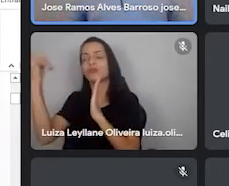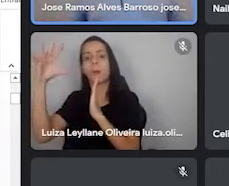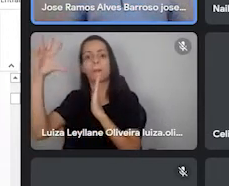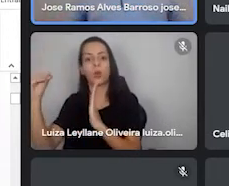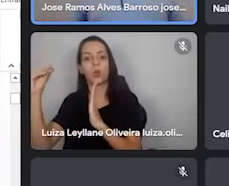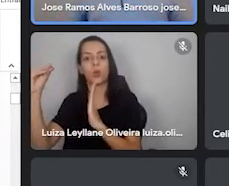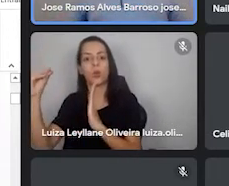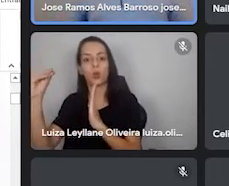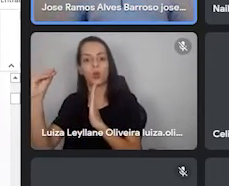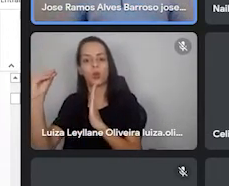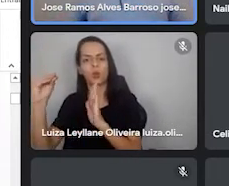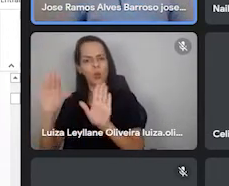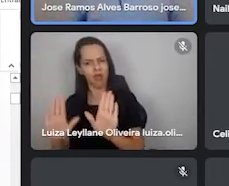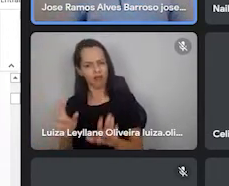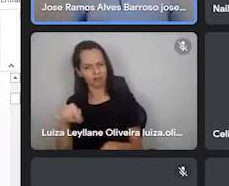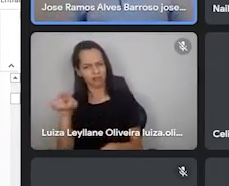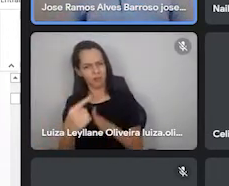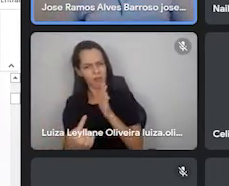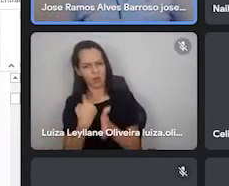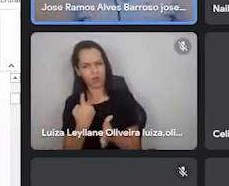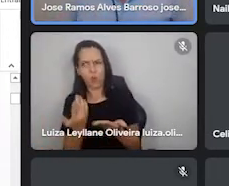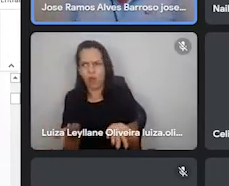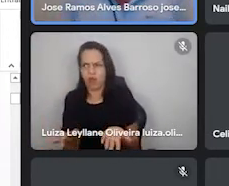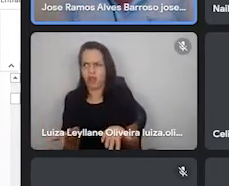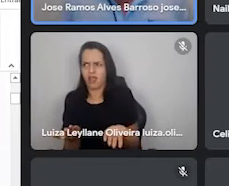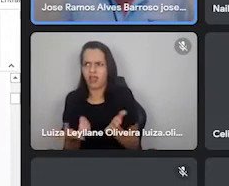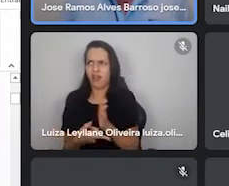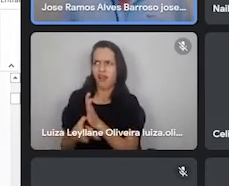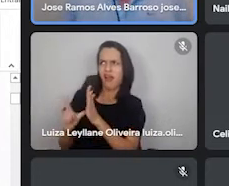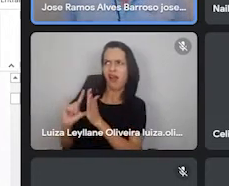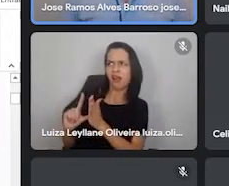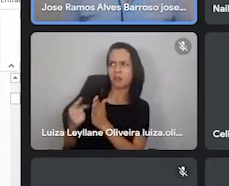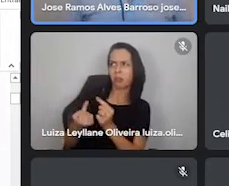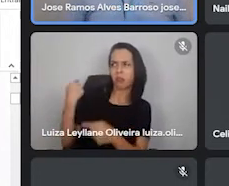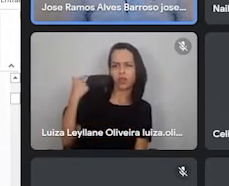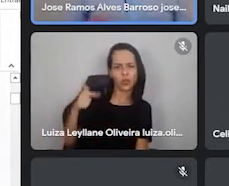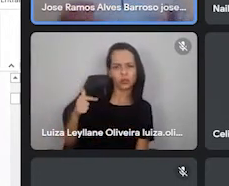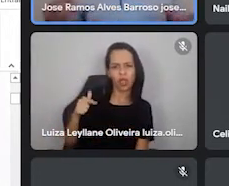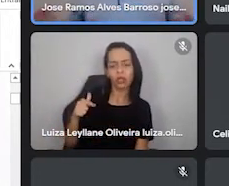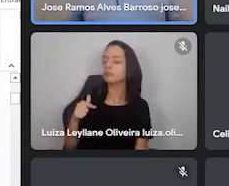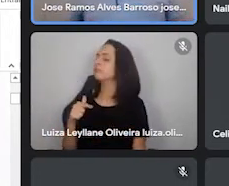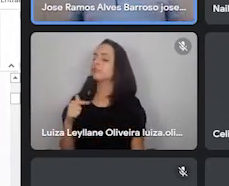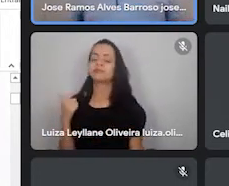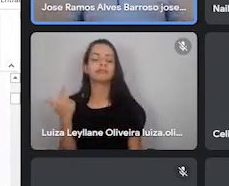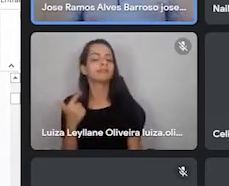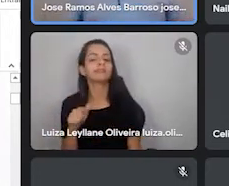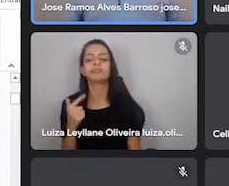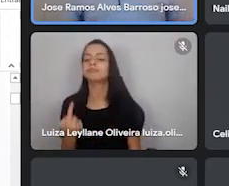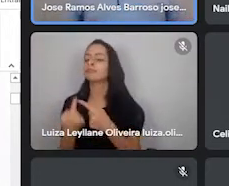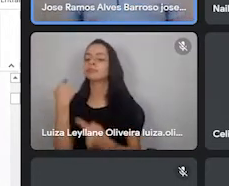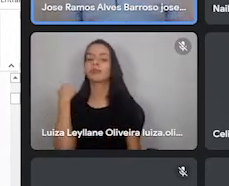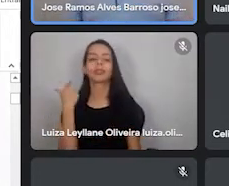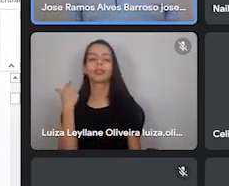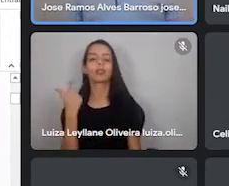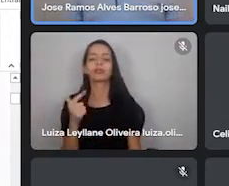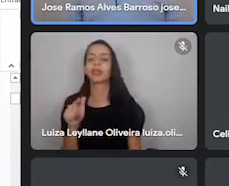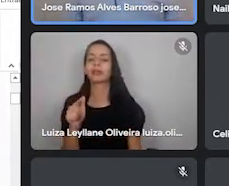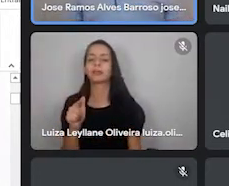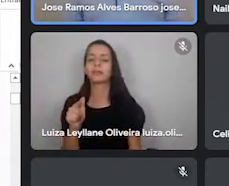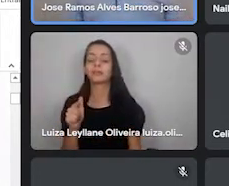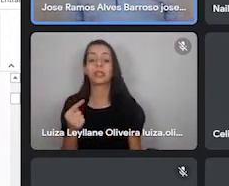não existia isso, não? Não, não existia. Tanto que antigamente existia uma